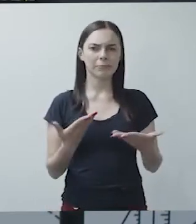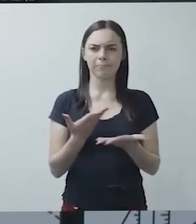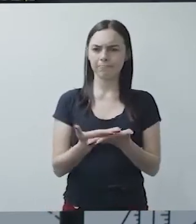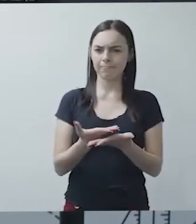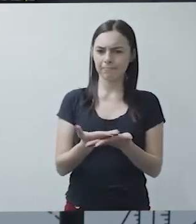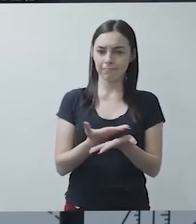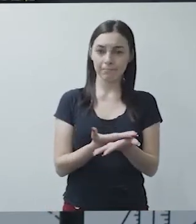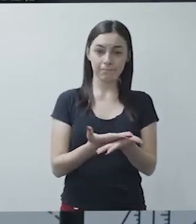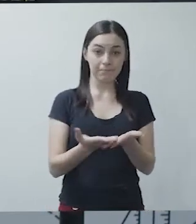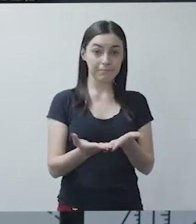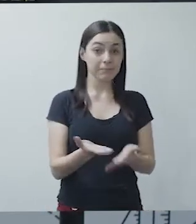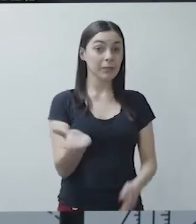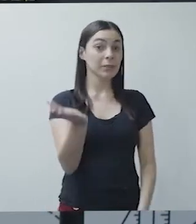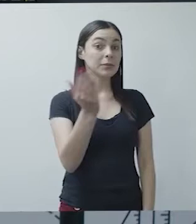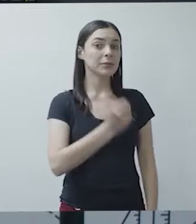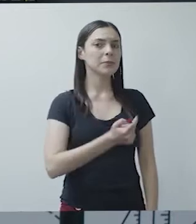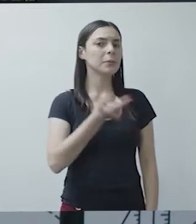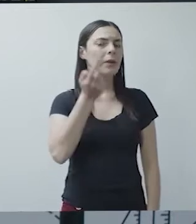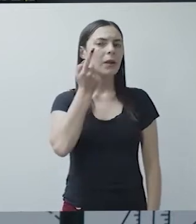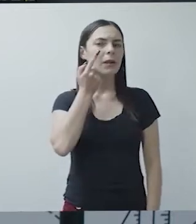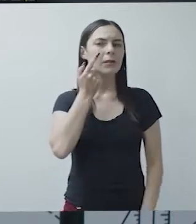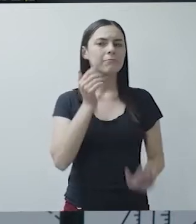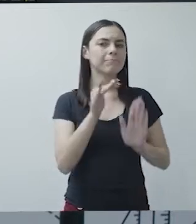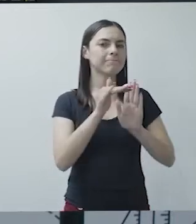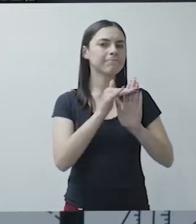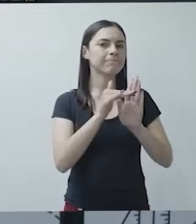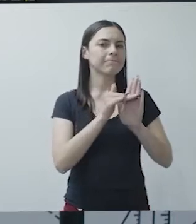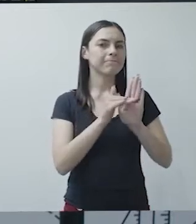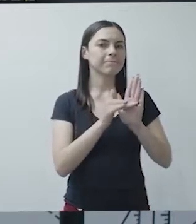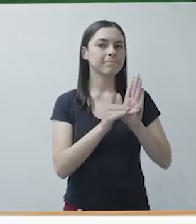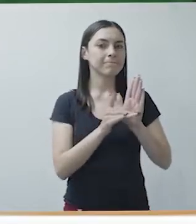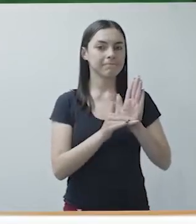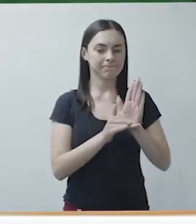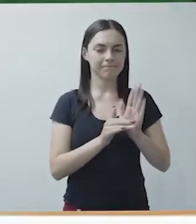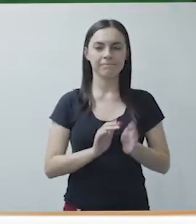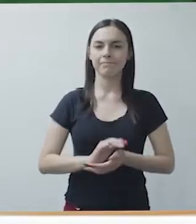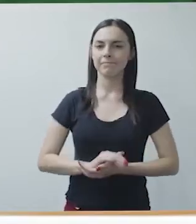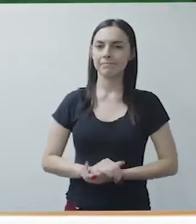iniciarmos, vamos olhar a nossa rotina.